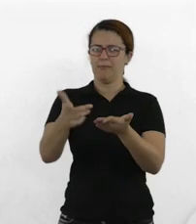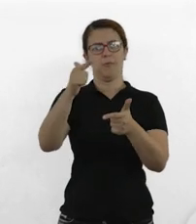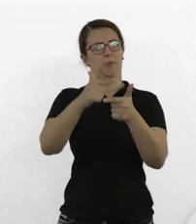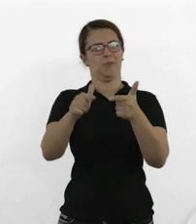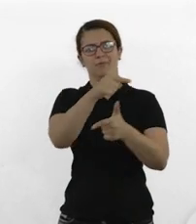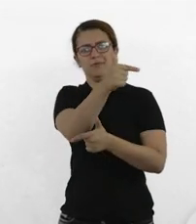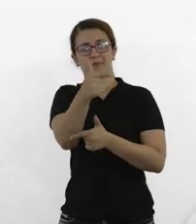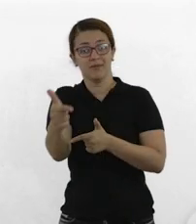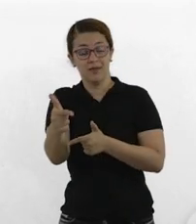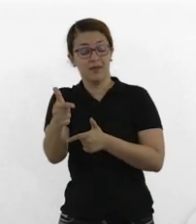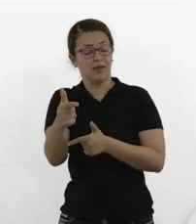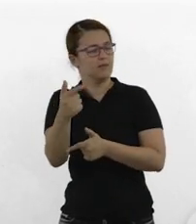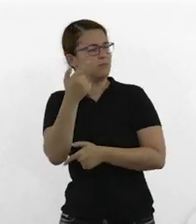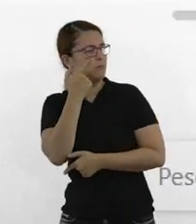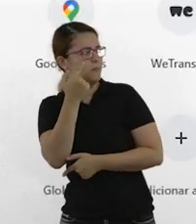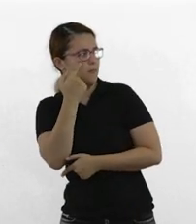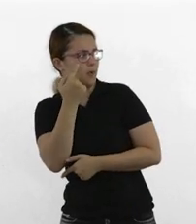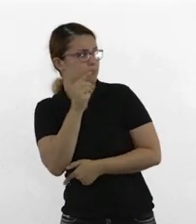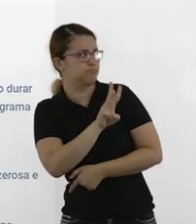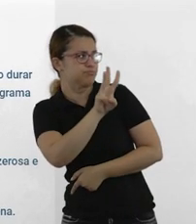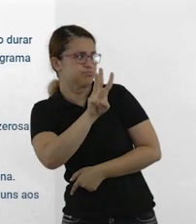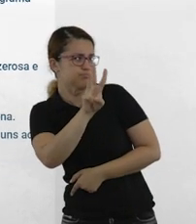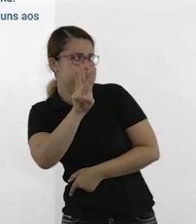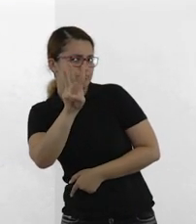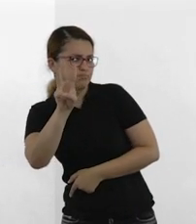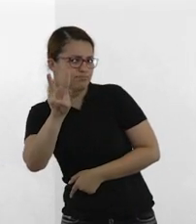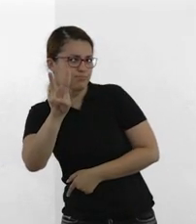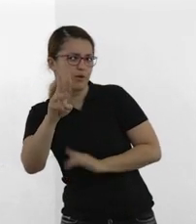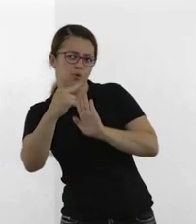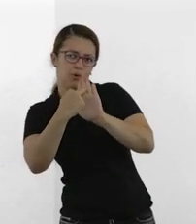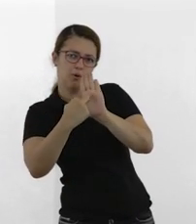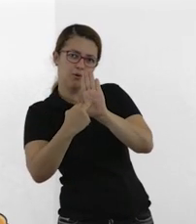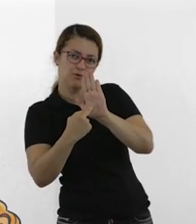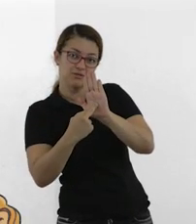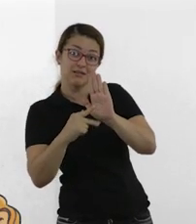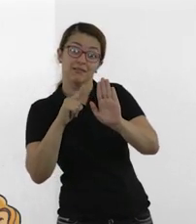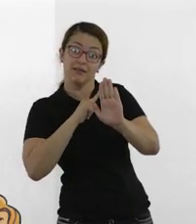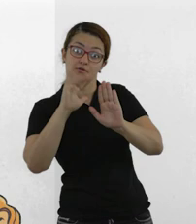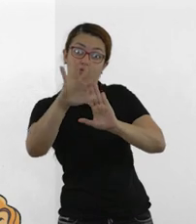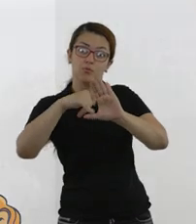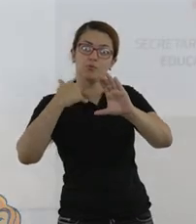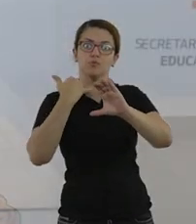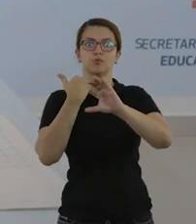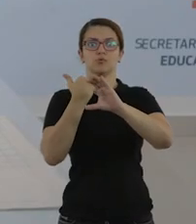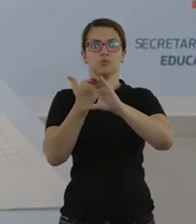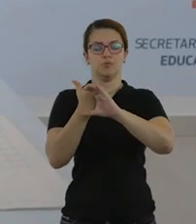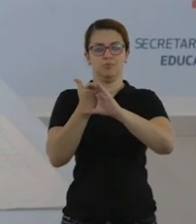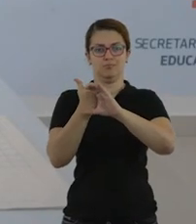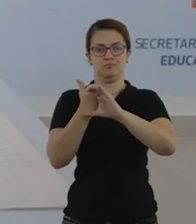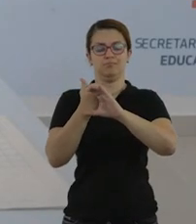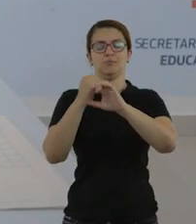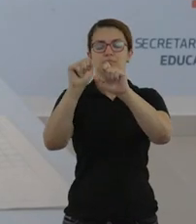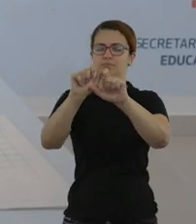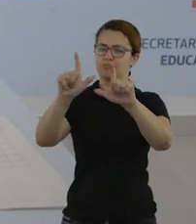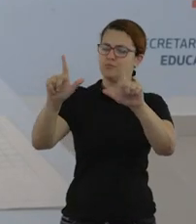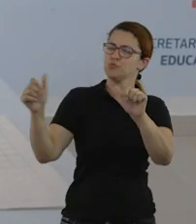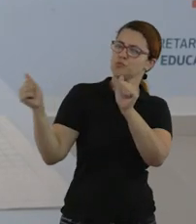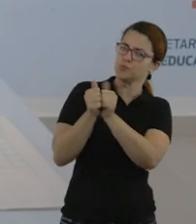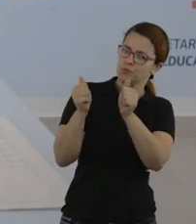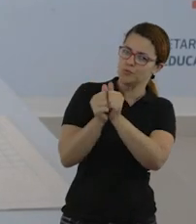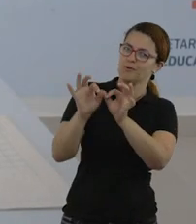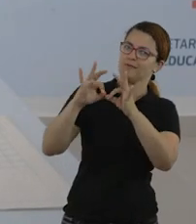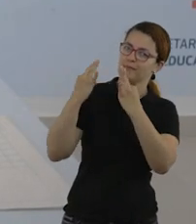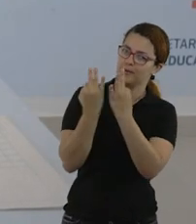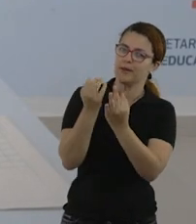e lá no Rotinas, lá do Lição de Casa, que vai ter o endereço no YouTube. E você pode assistir com a mamãe, com o